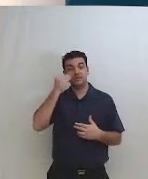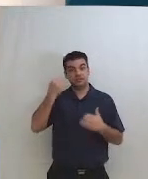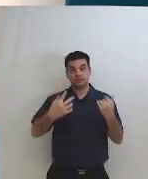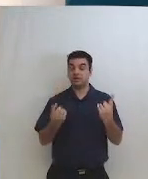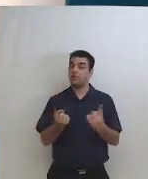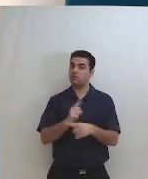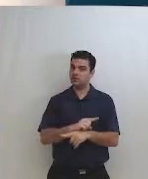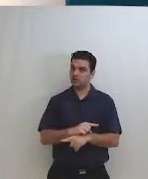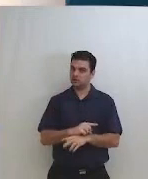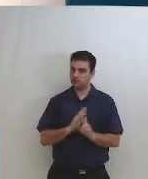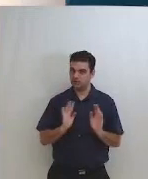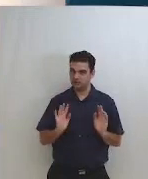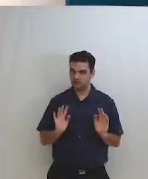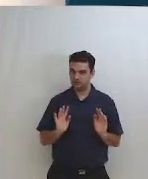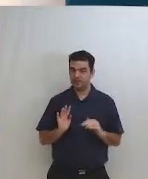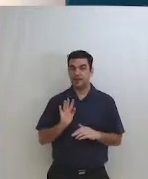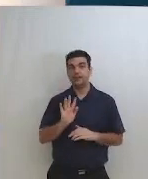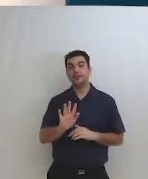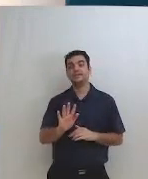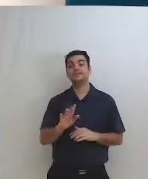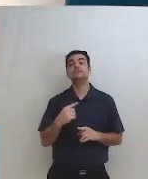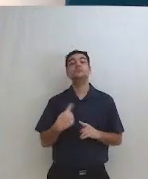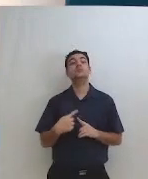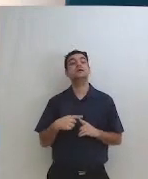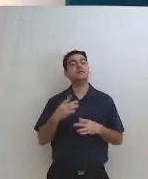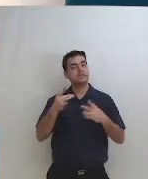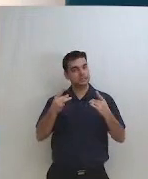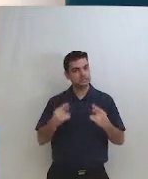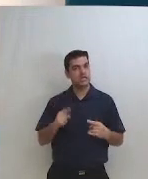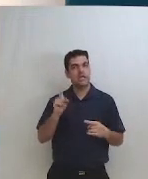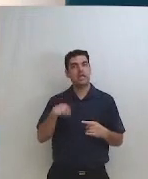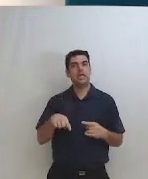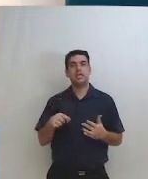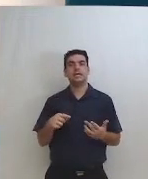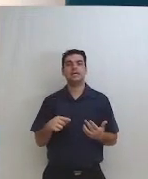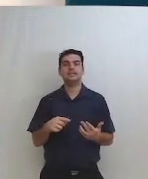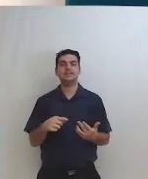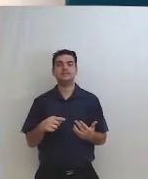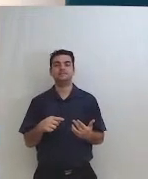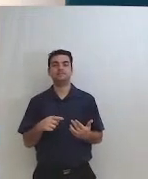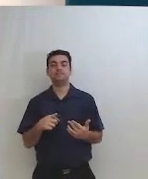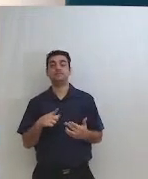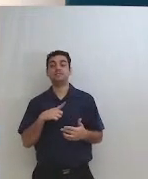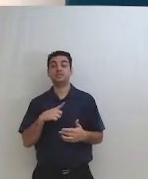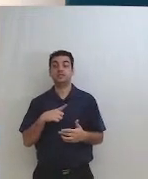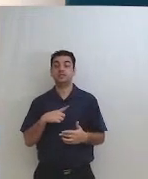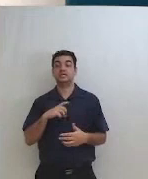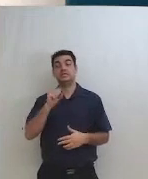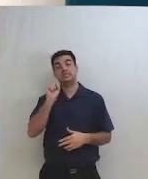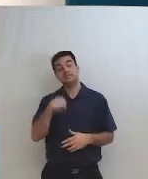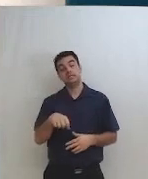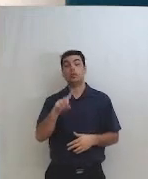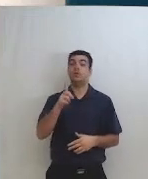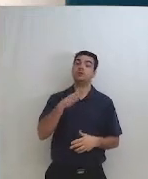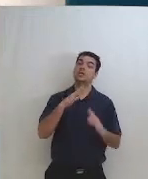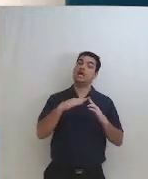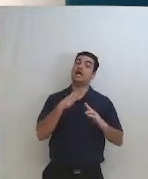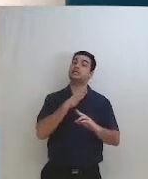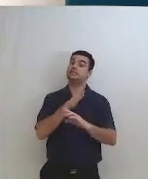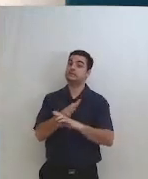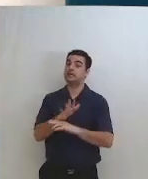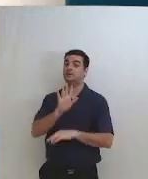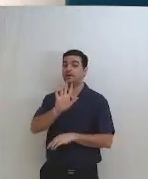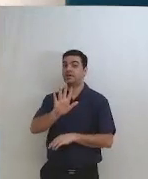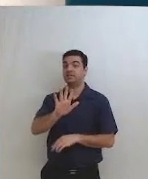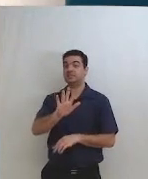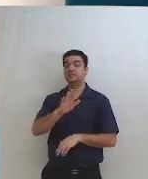A questão aqui, de fato, se refere à existência ou não de invasão de domicílio sem autorização ou